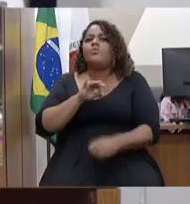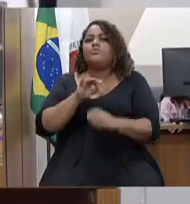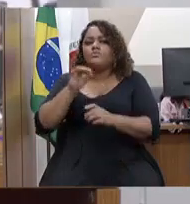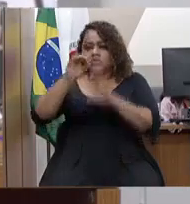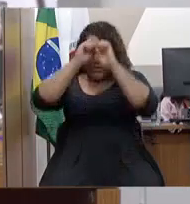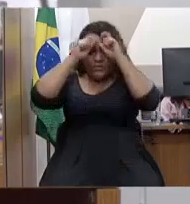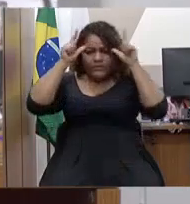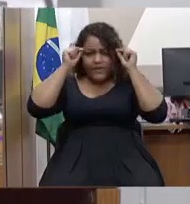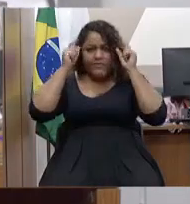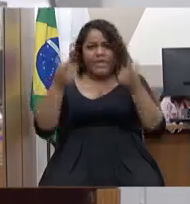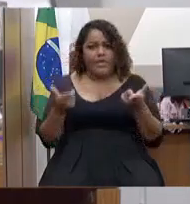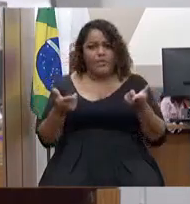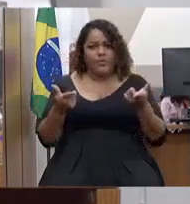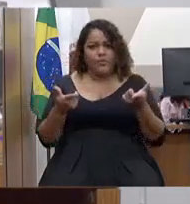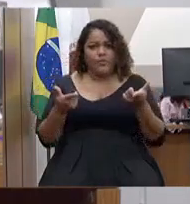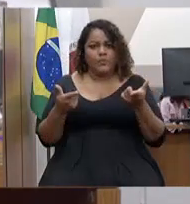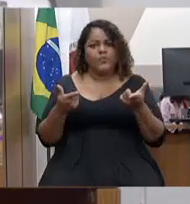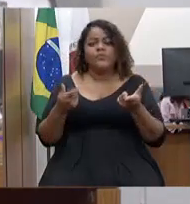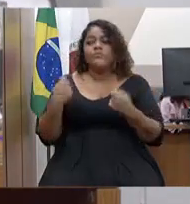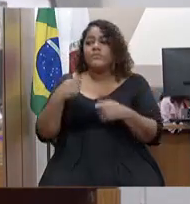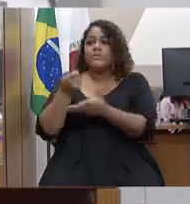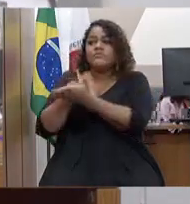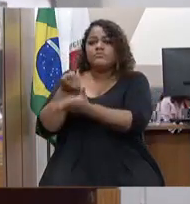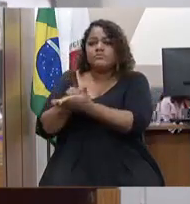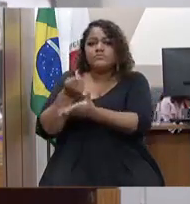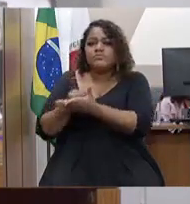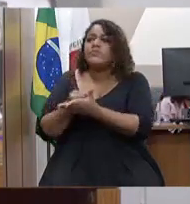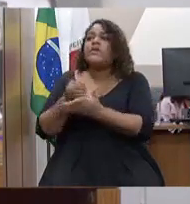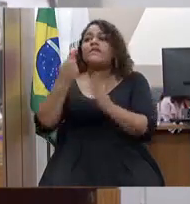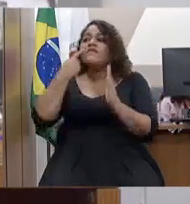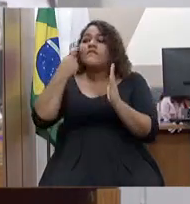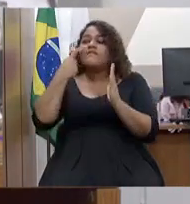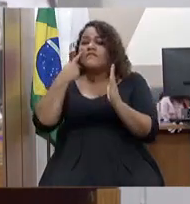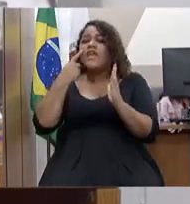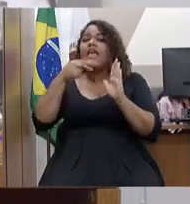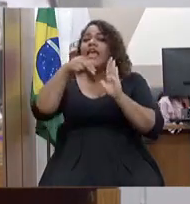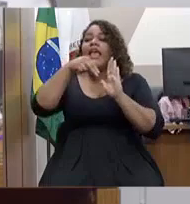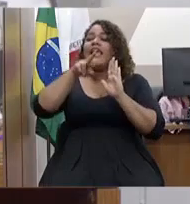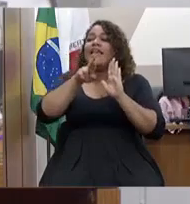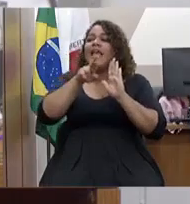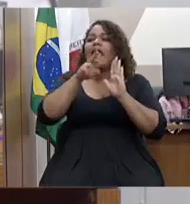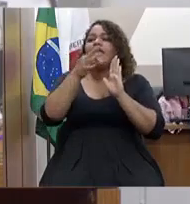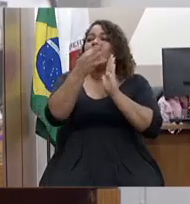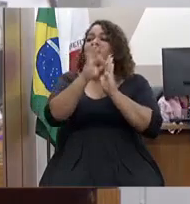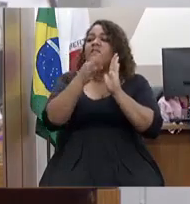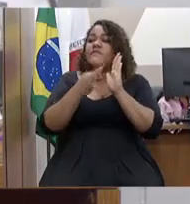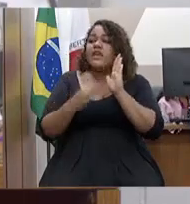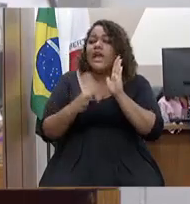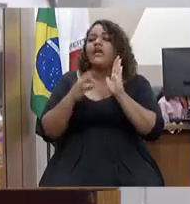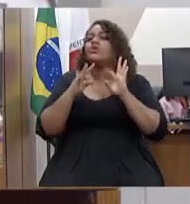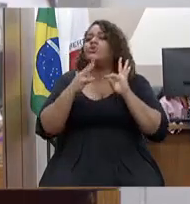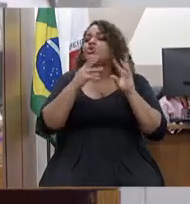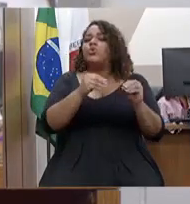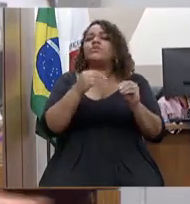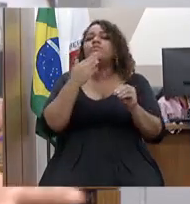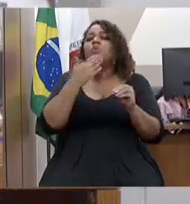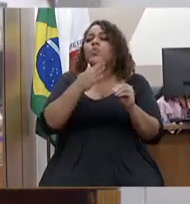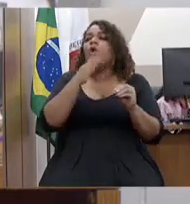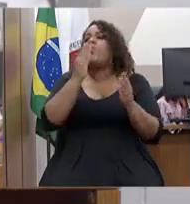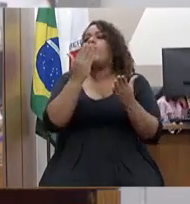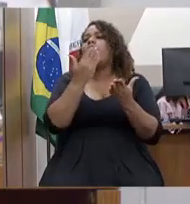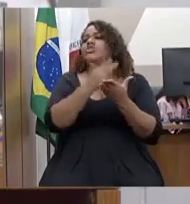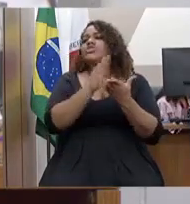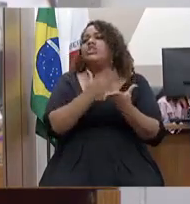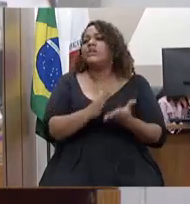que se verifique todas as alterações das NR que trouxeram prejuízo no governo bolsonaro tá